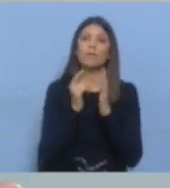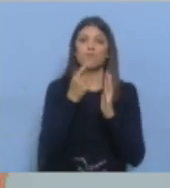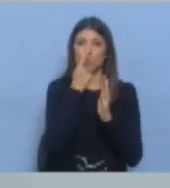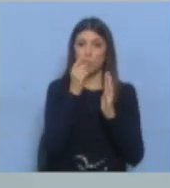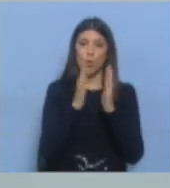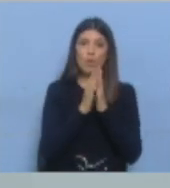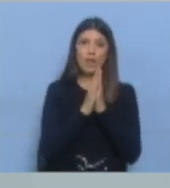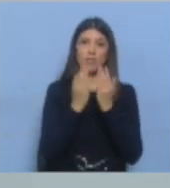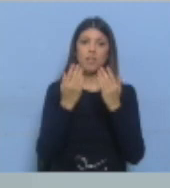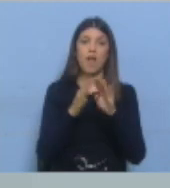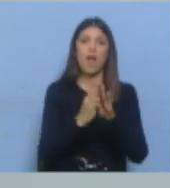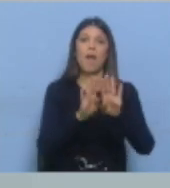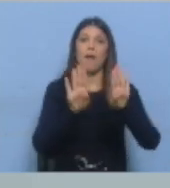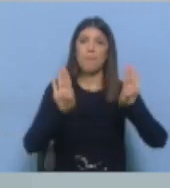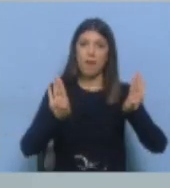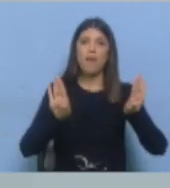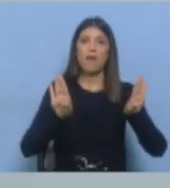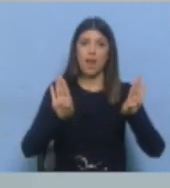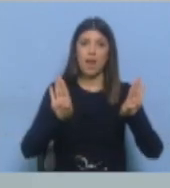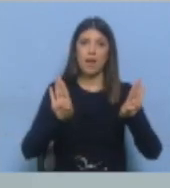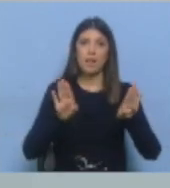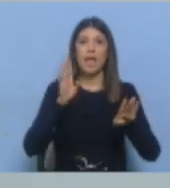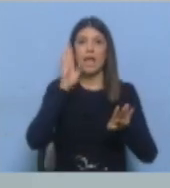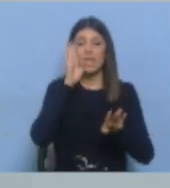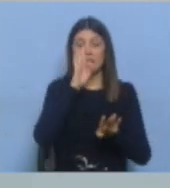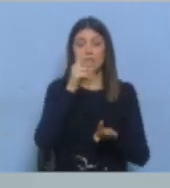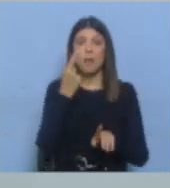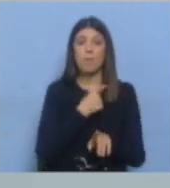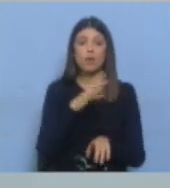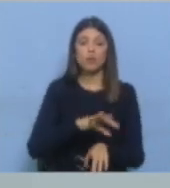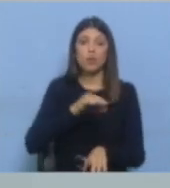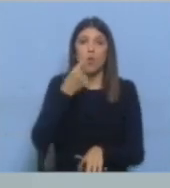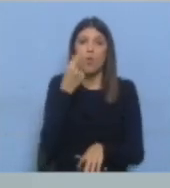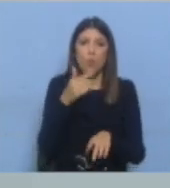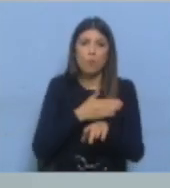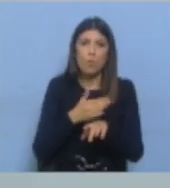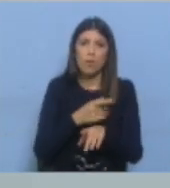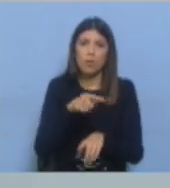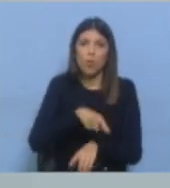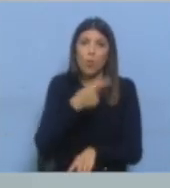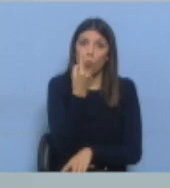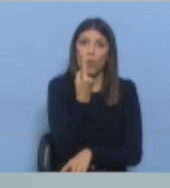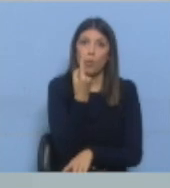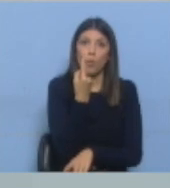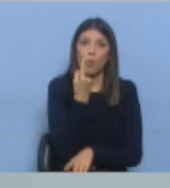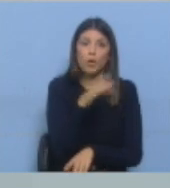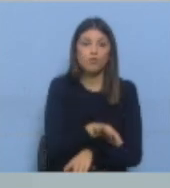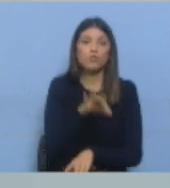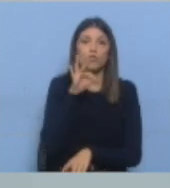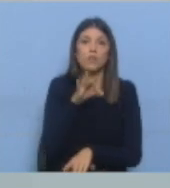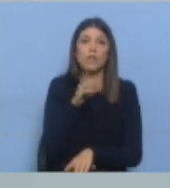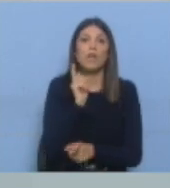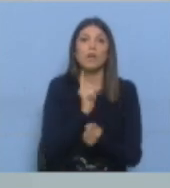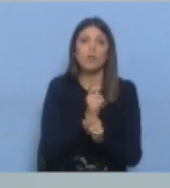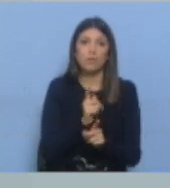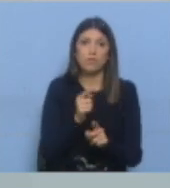um só momento deste pontificado, que é muito mais do que um momento temporal, para mim, porque estava